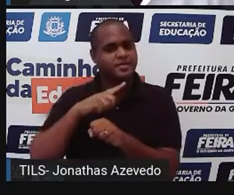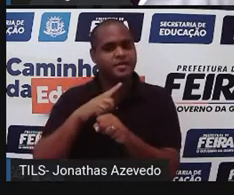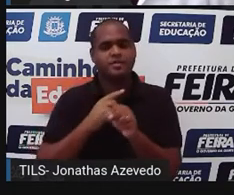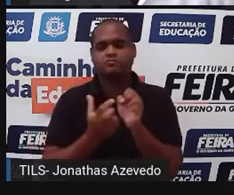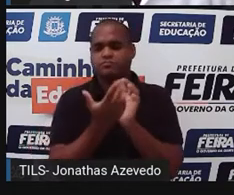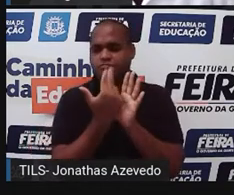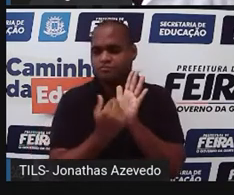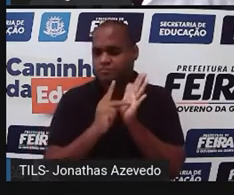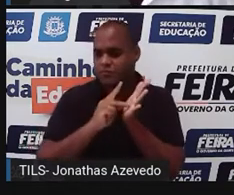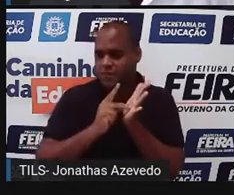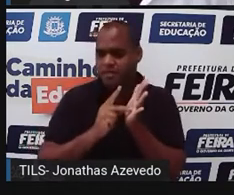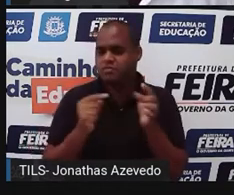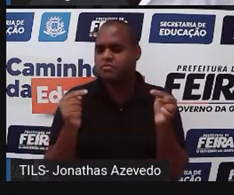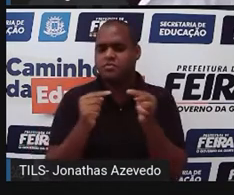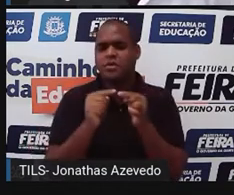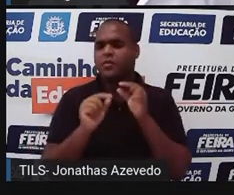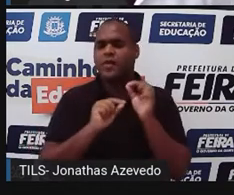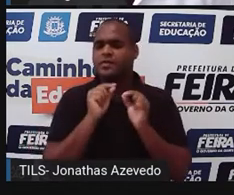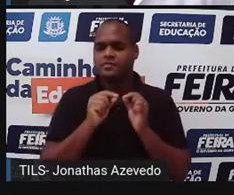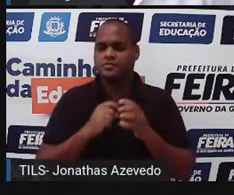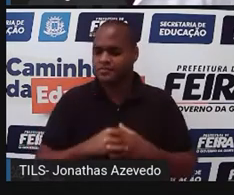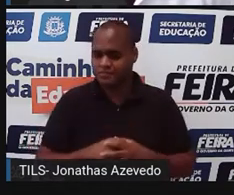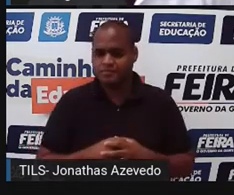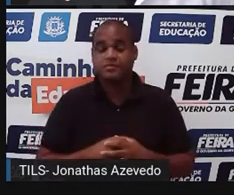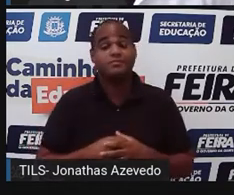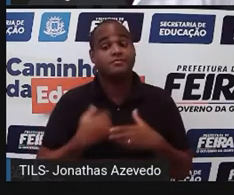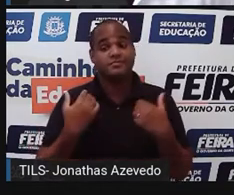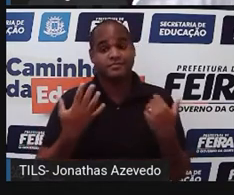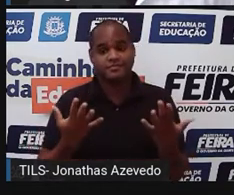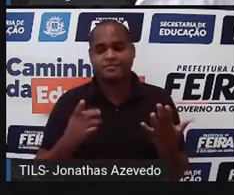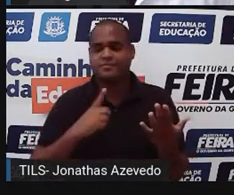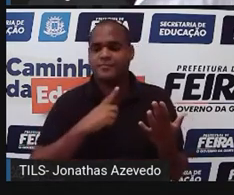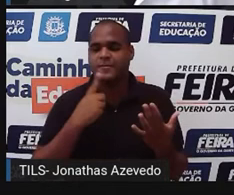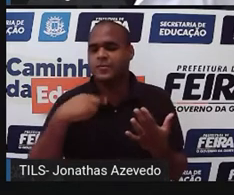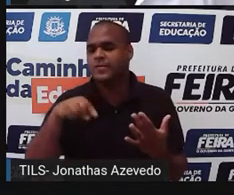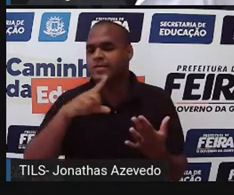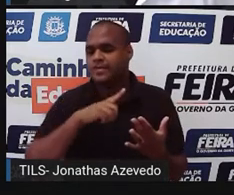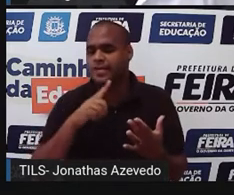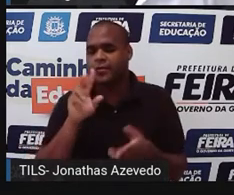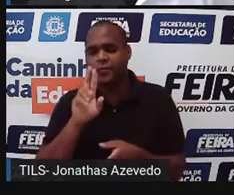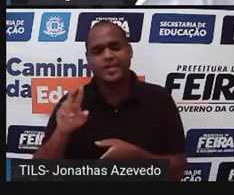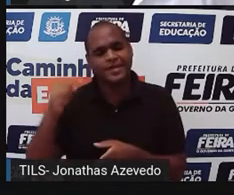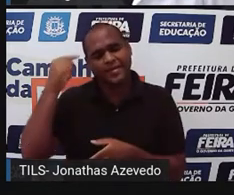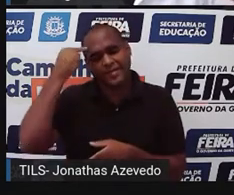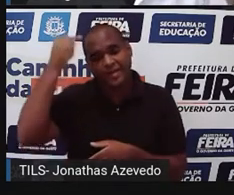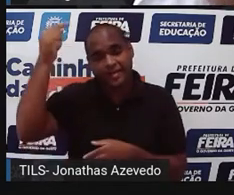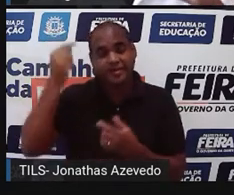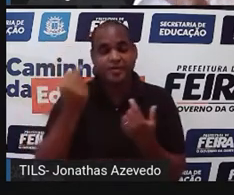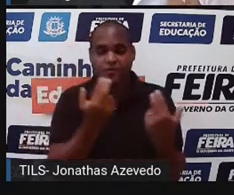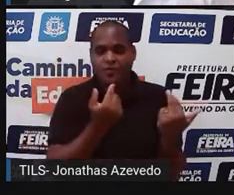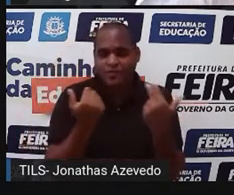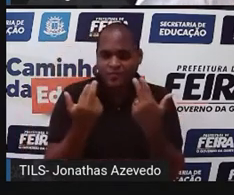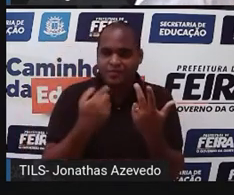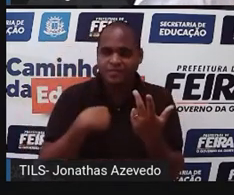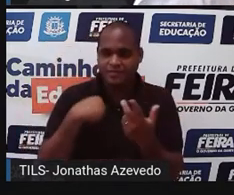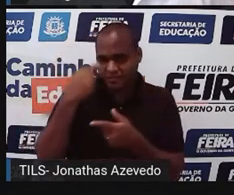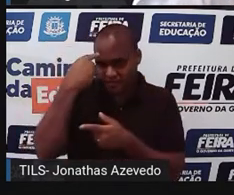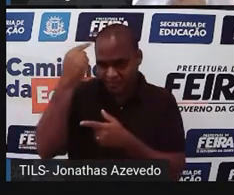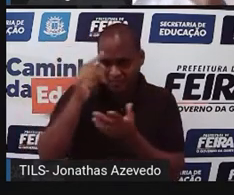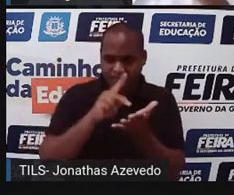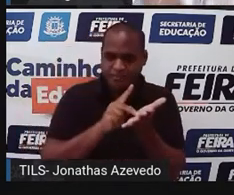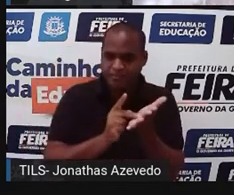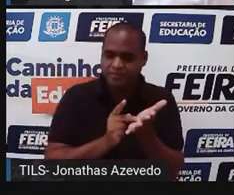geométrica daquela forma então aqui a gente vai usar a mesma ideia porque tem uma figura